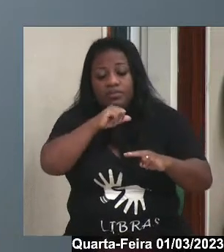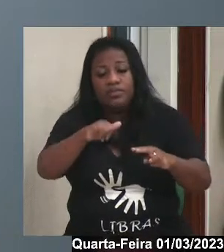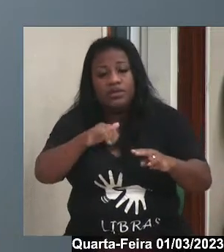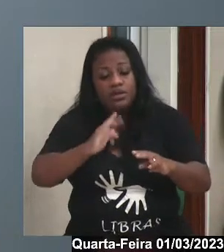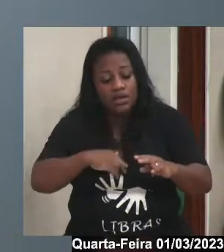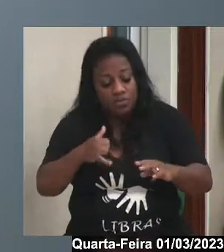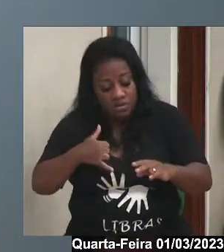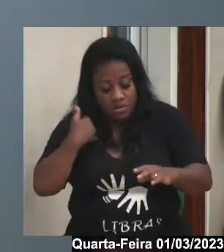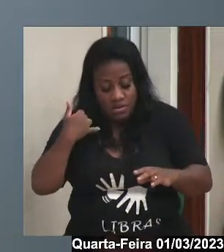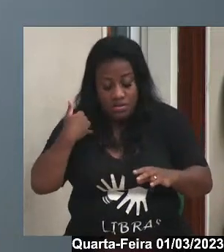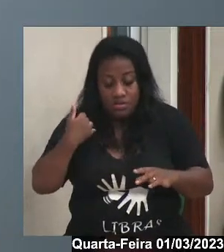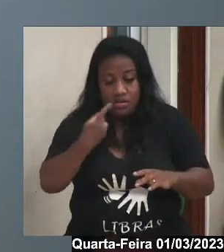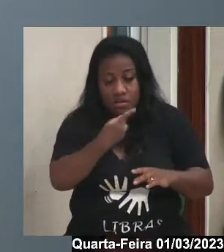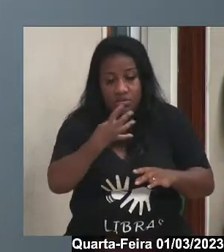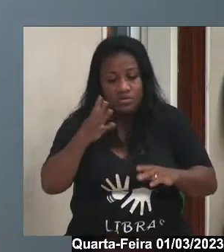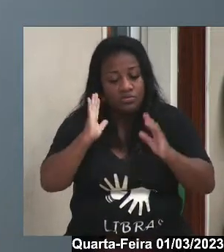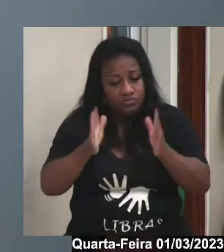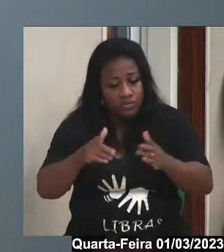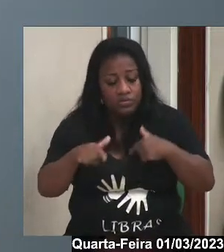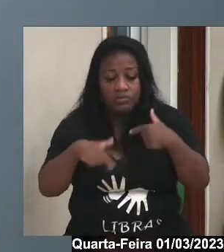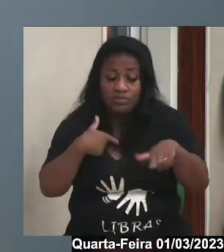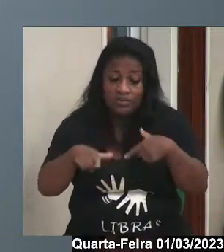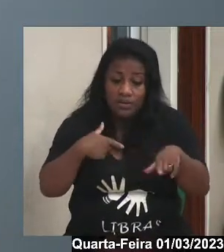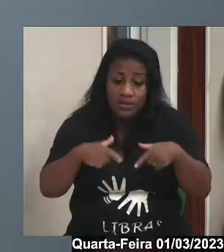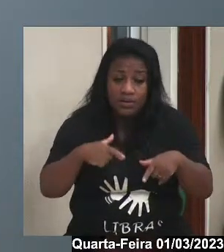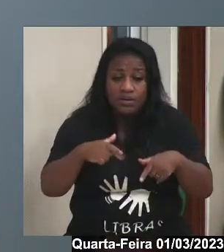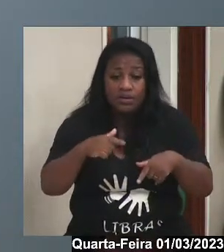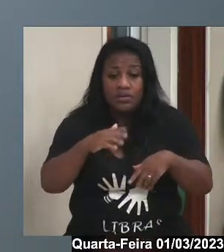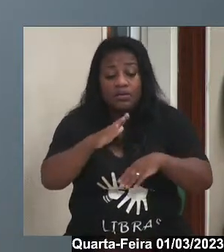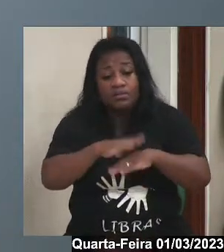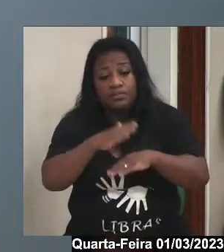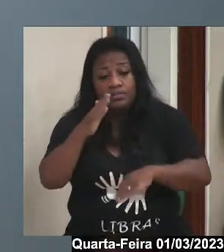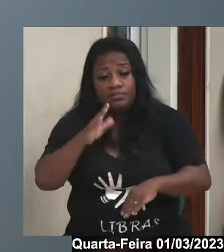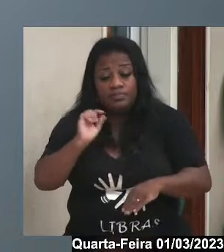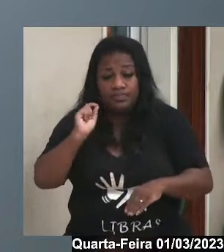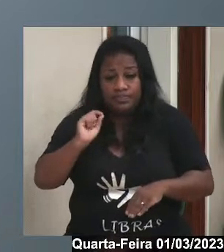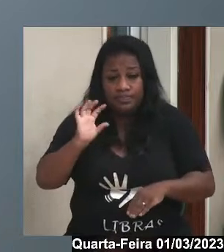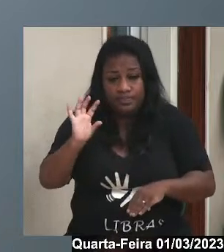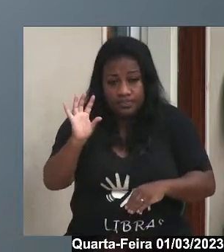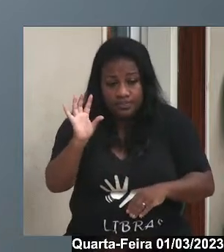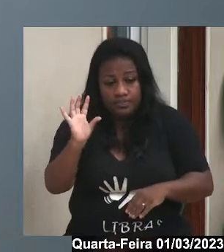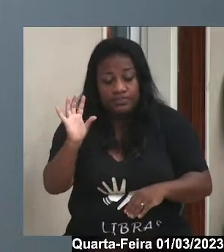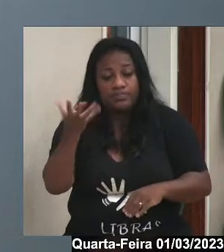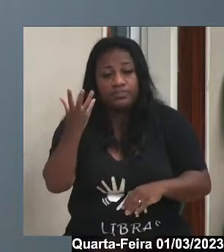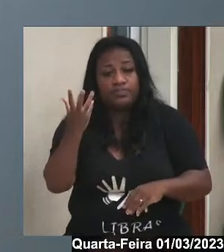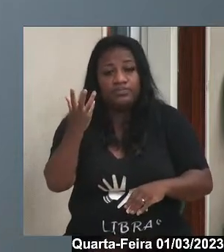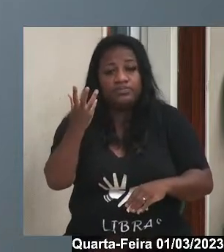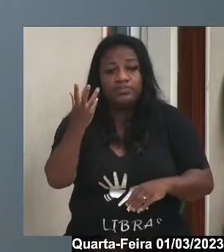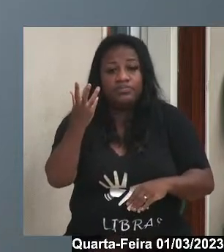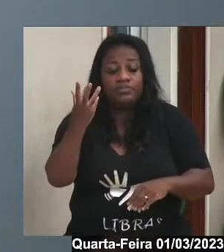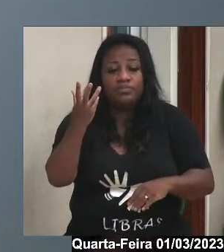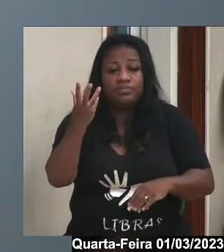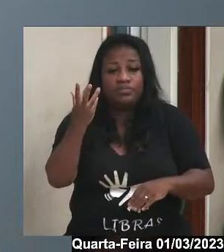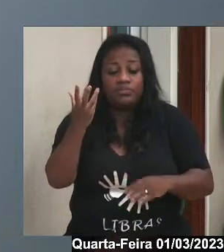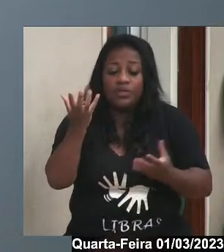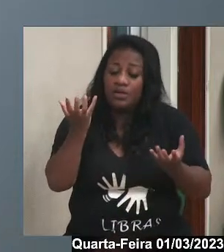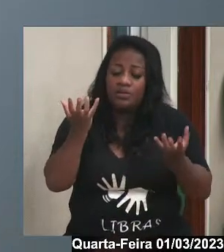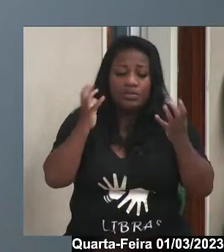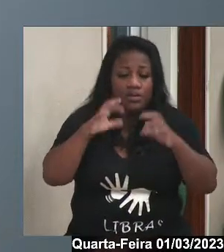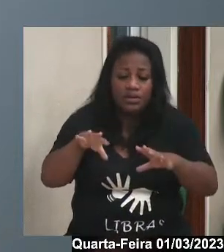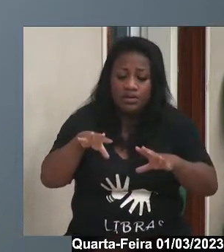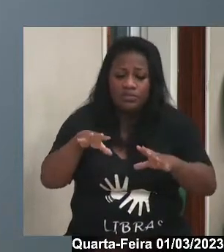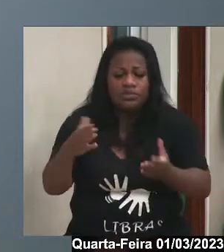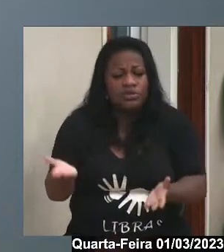os 14 anos, quando foi o meu primeiro emprego. Infelizmente, não é dessa forma que nós gostaríamos que o fim dos jovens